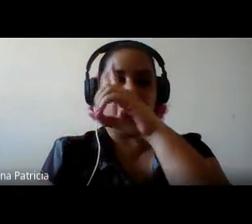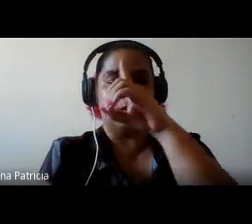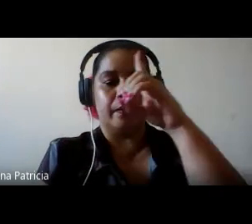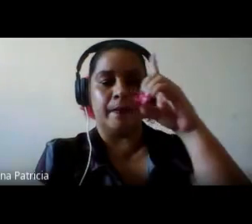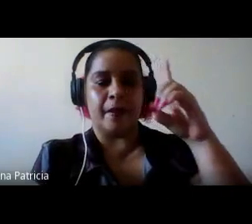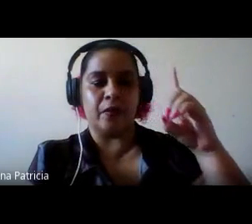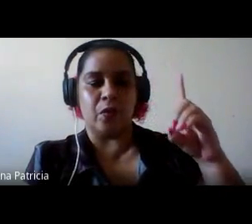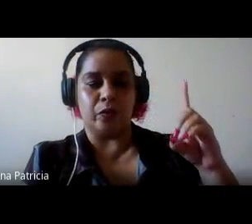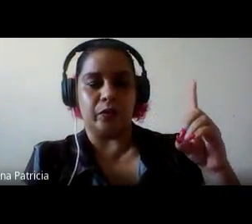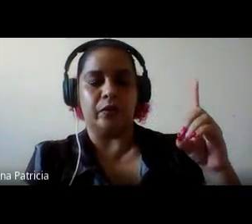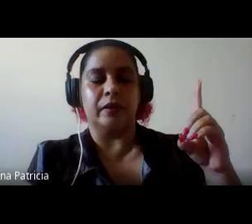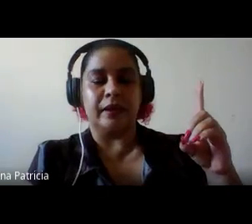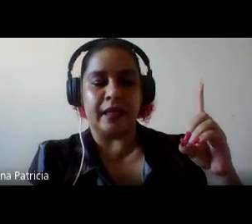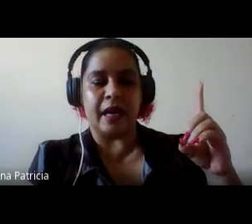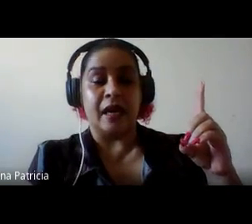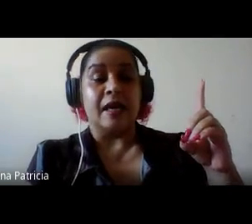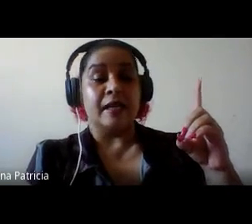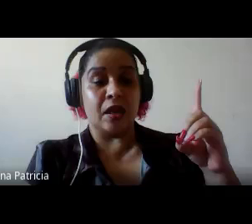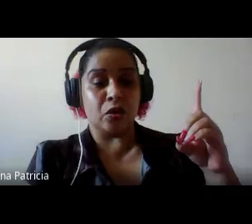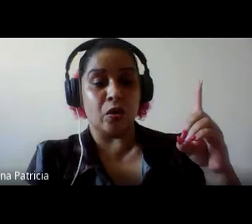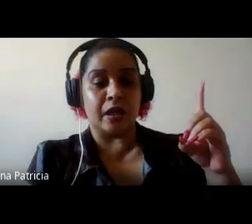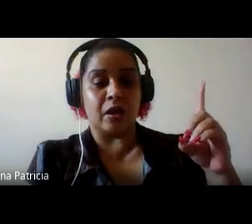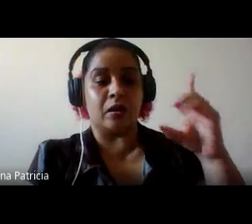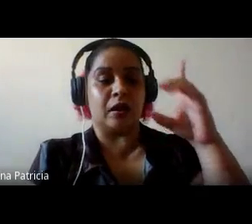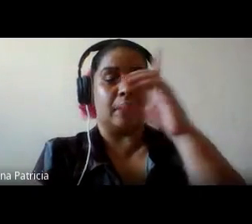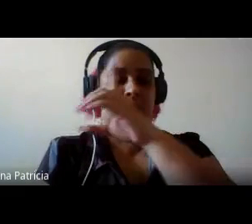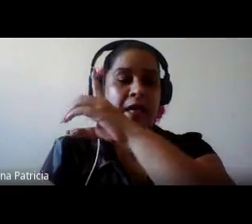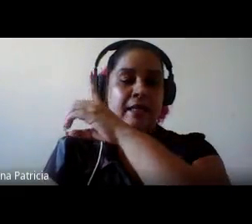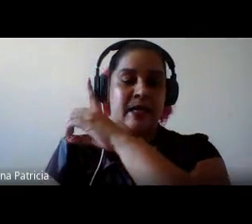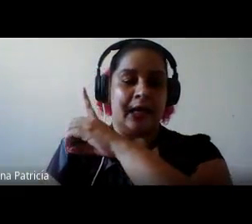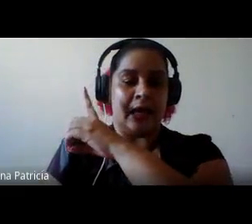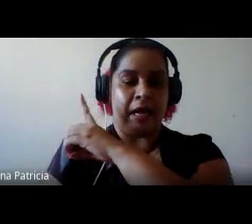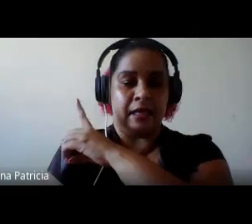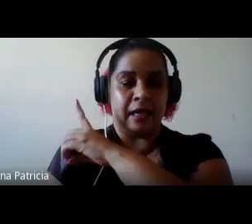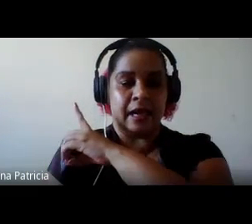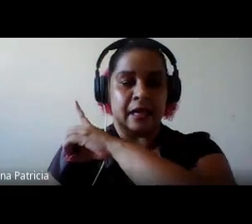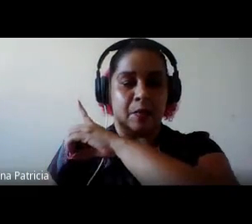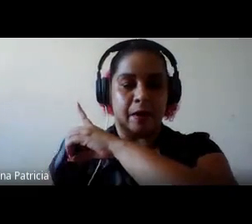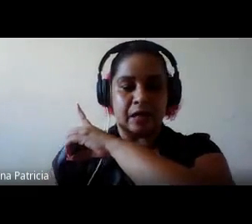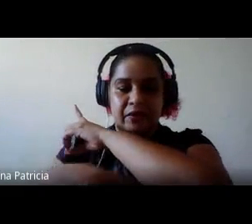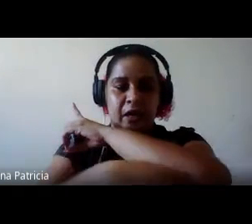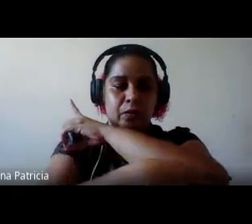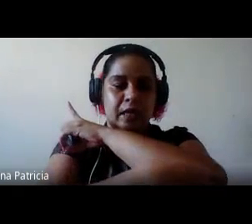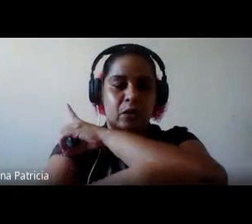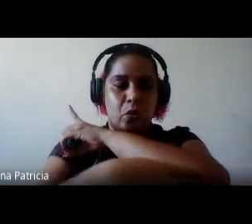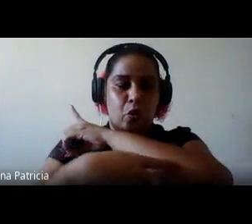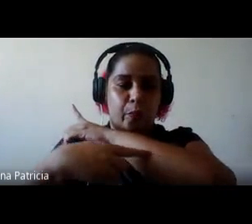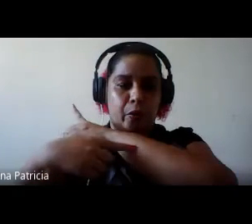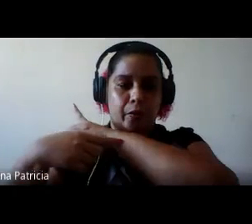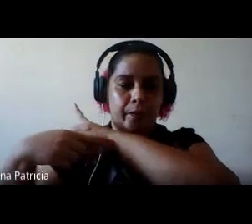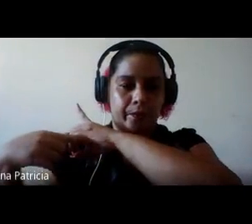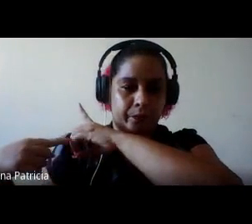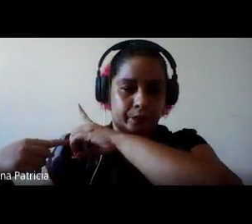lado para o outro. Dia. Se eu sou canhota, da direita, o meu braço fica cruzando o